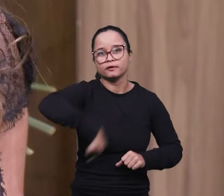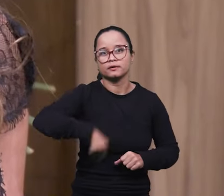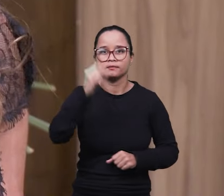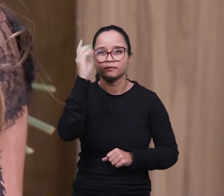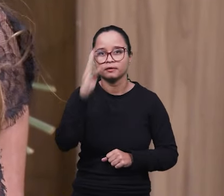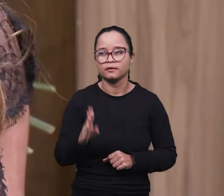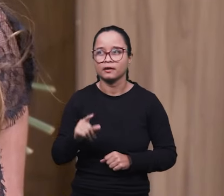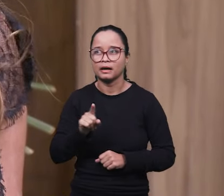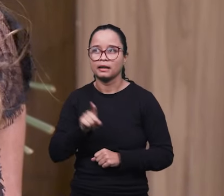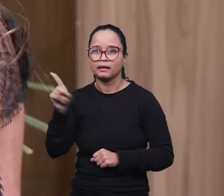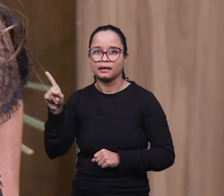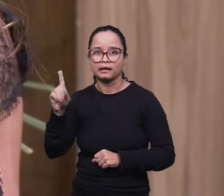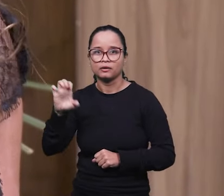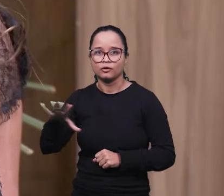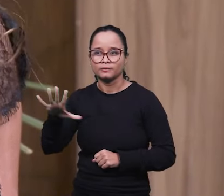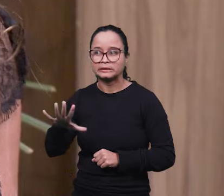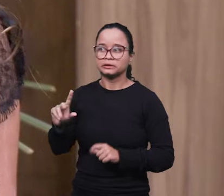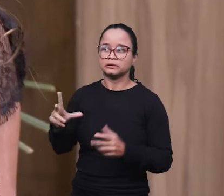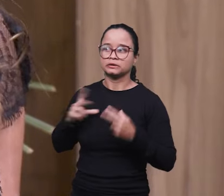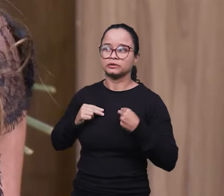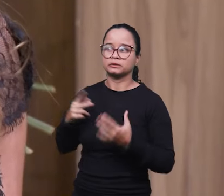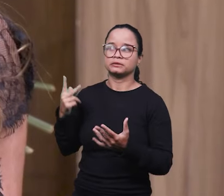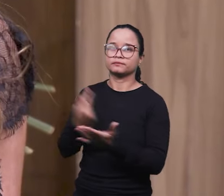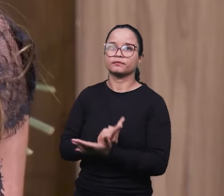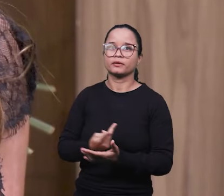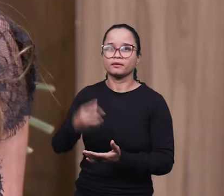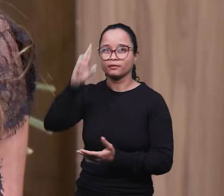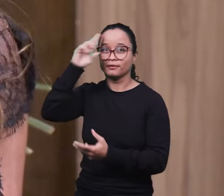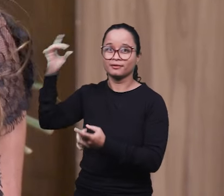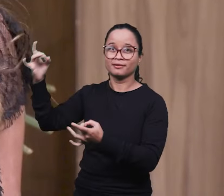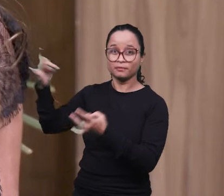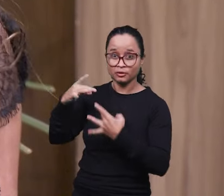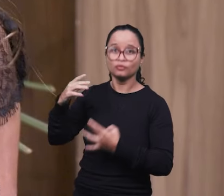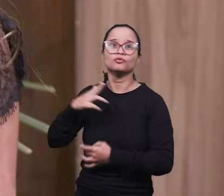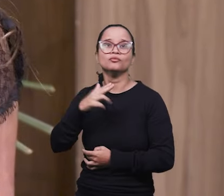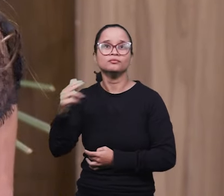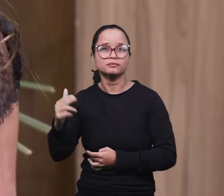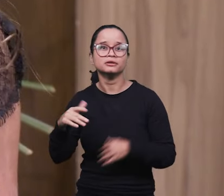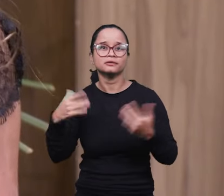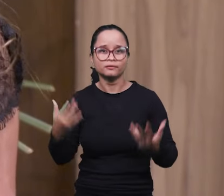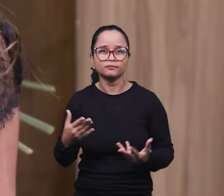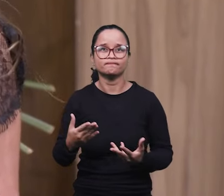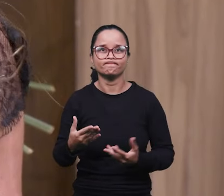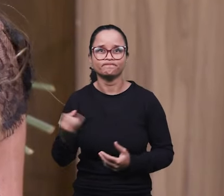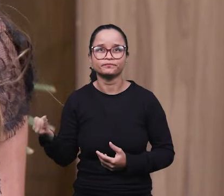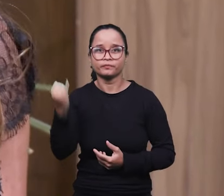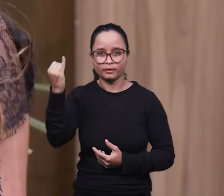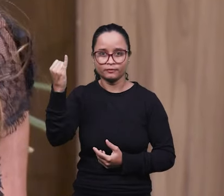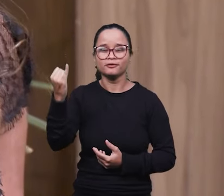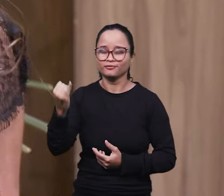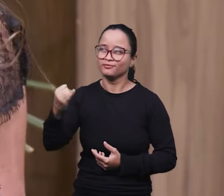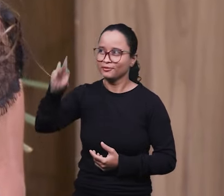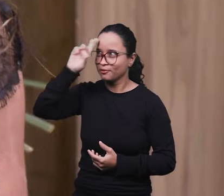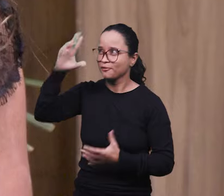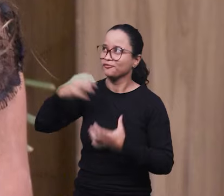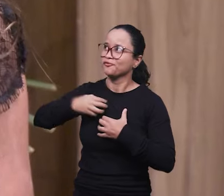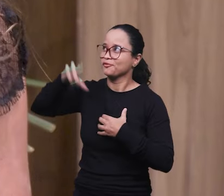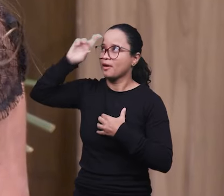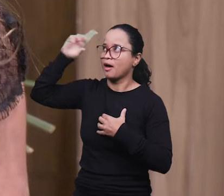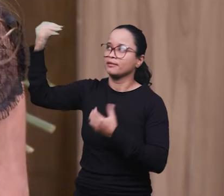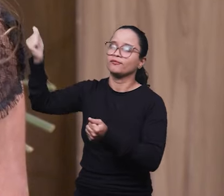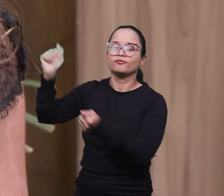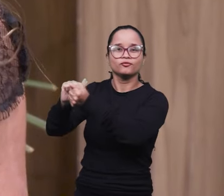né que que tá acontecendo mas mas o senhor nunca me desamparou e isso foi essencial de sentir que o senhor estava comigo em todas as coisas e que